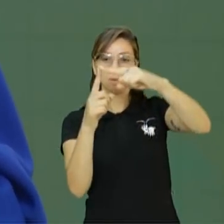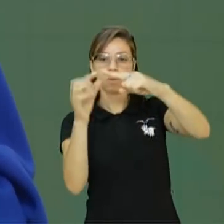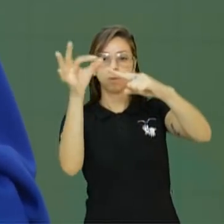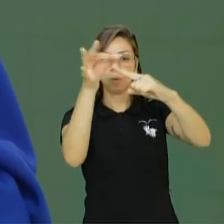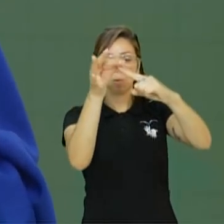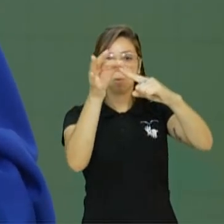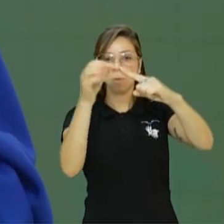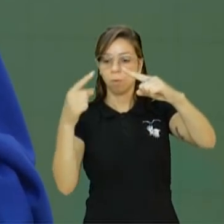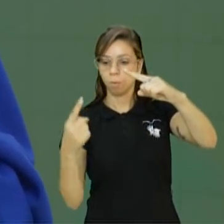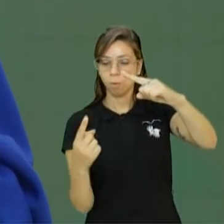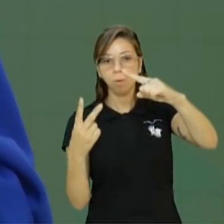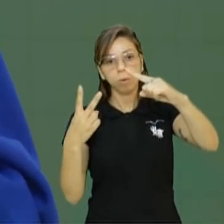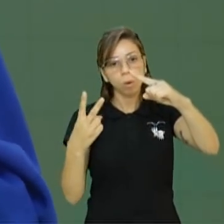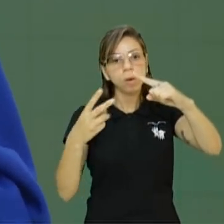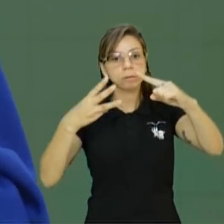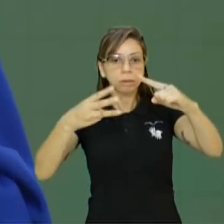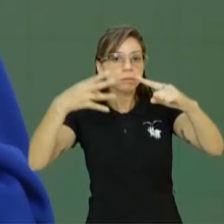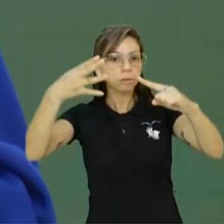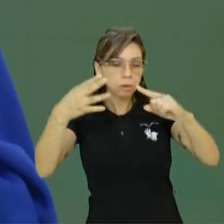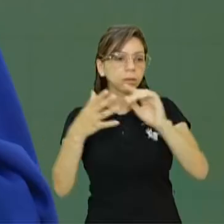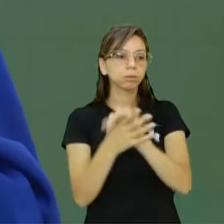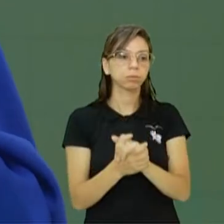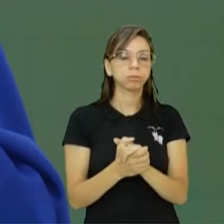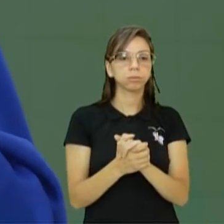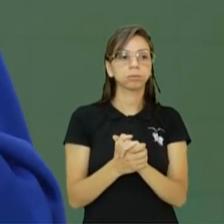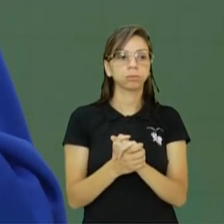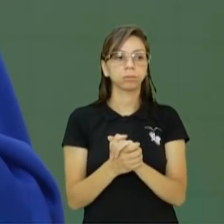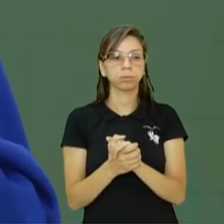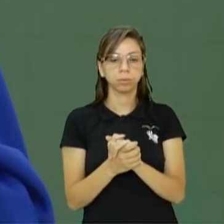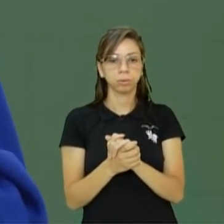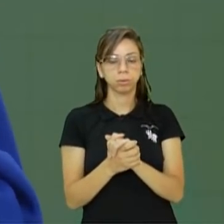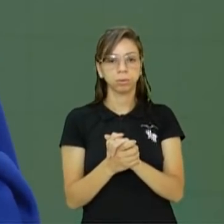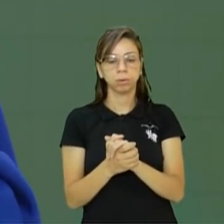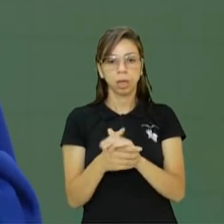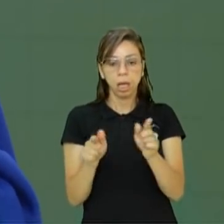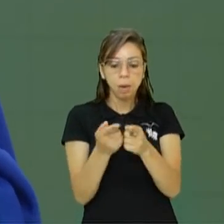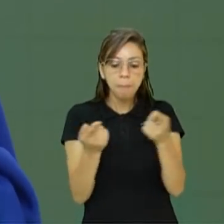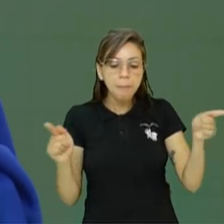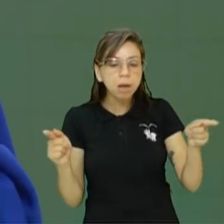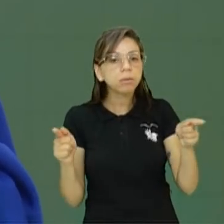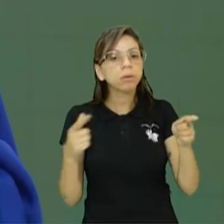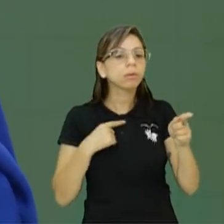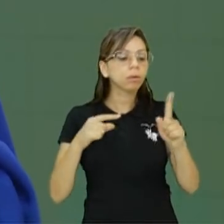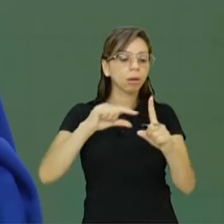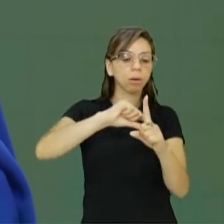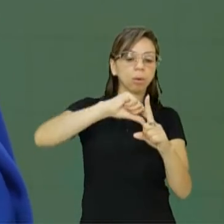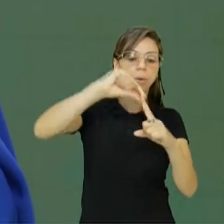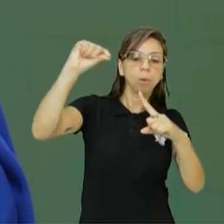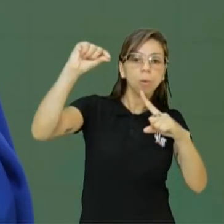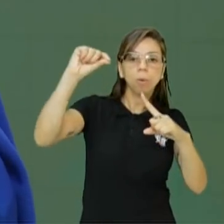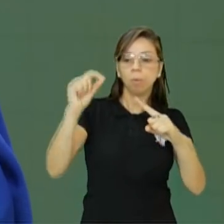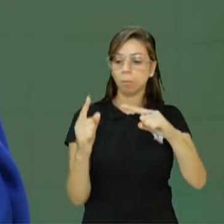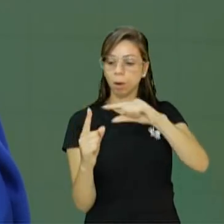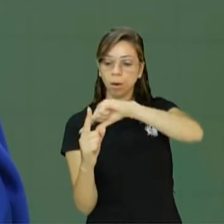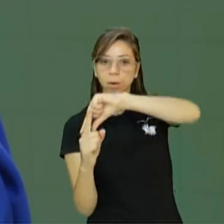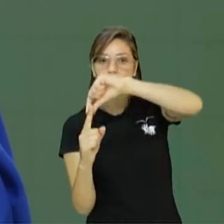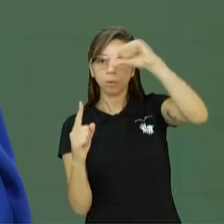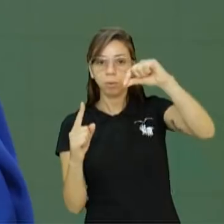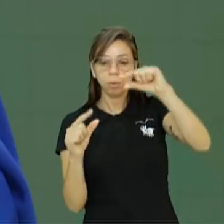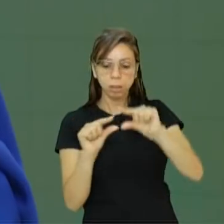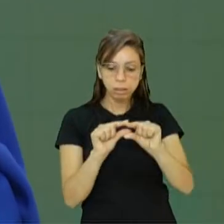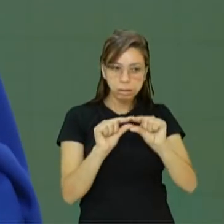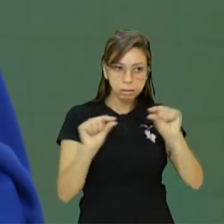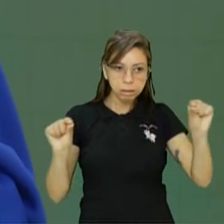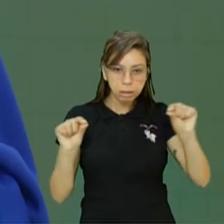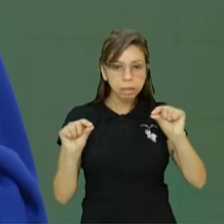4 jujubas. E quantas arestas, ó? 1, 2, 3, 4, 5, 6